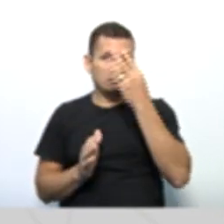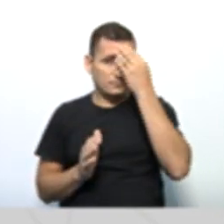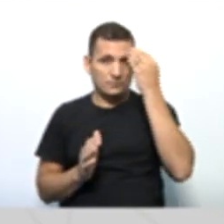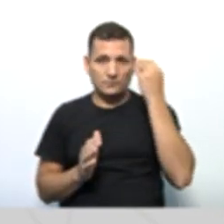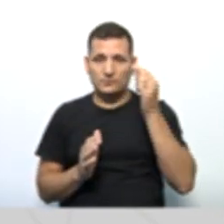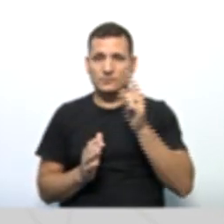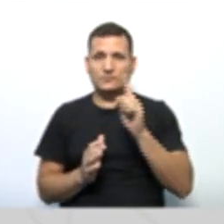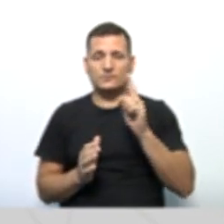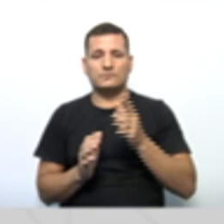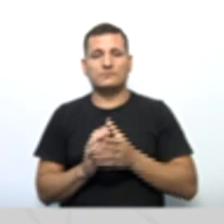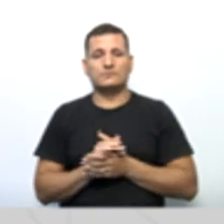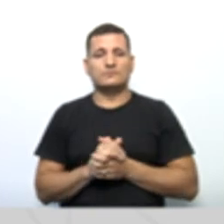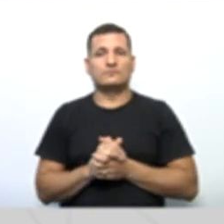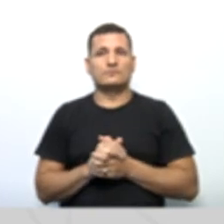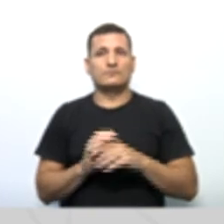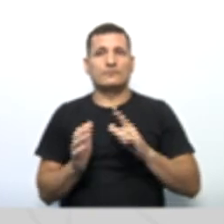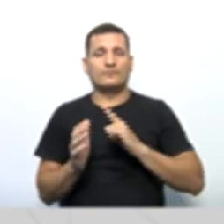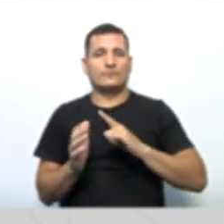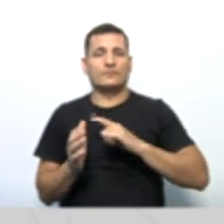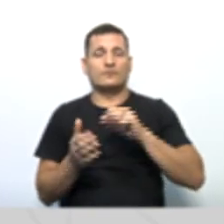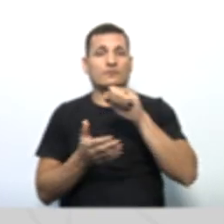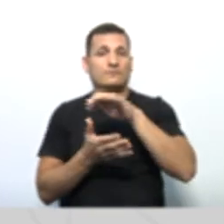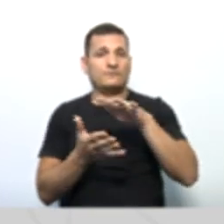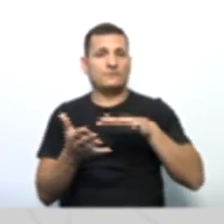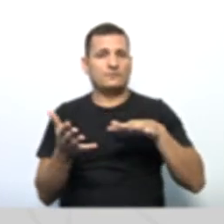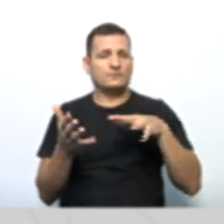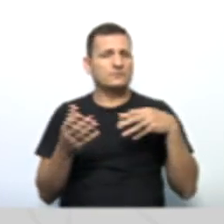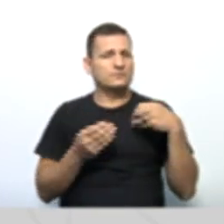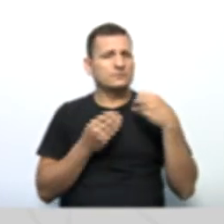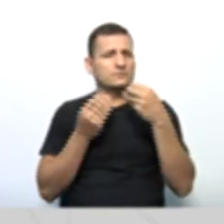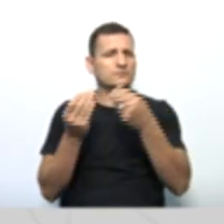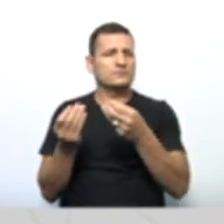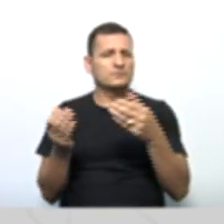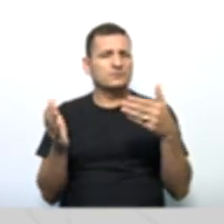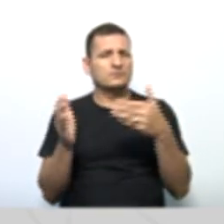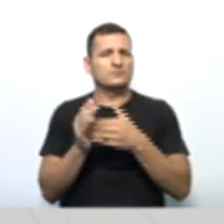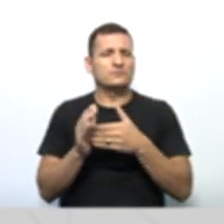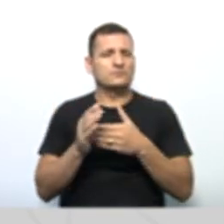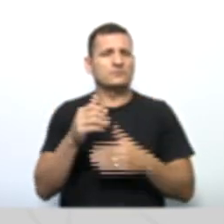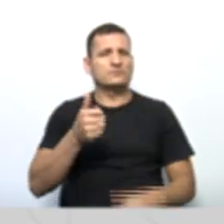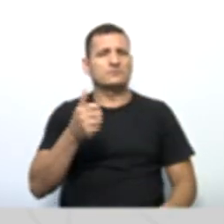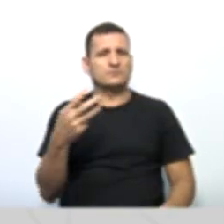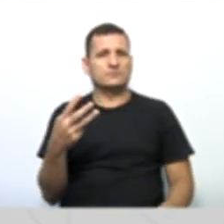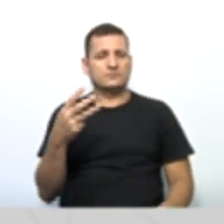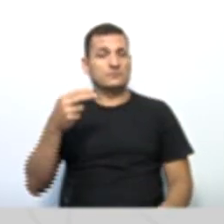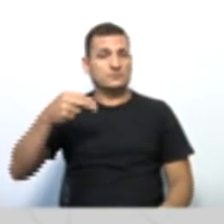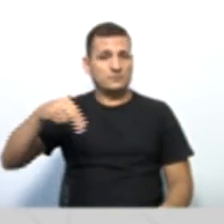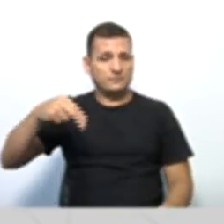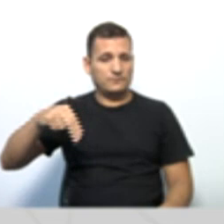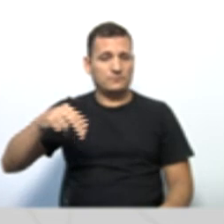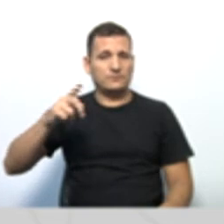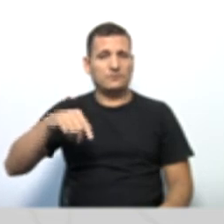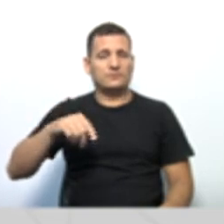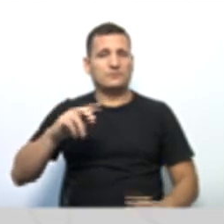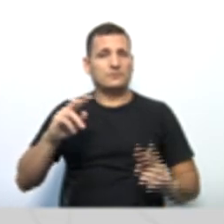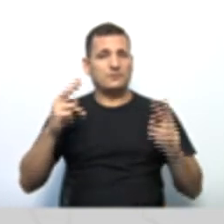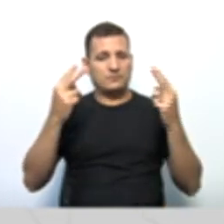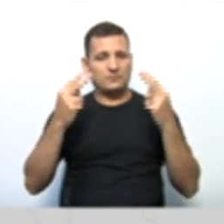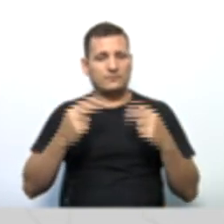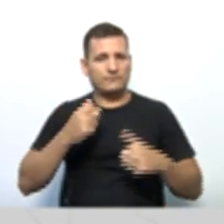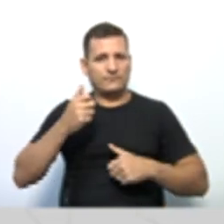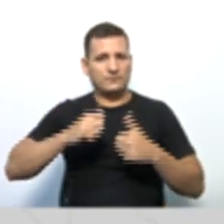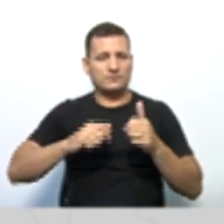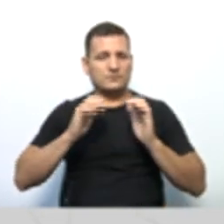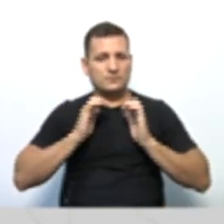nós temos uma atividade para entregar ainda até o dia 13 de novembro, que é a autoavaliação ética, que nós já falamos na semana